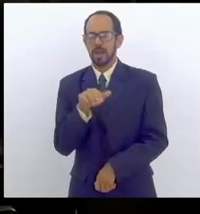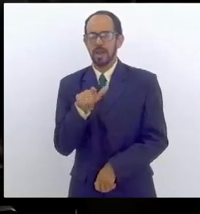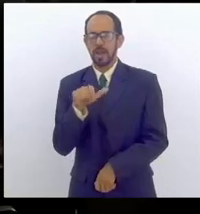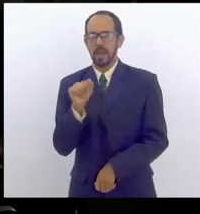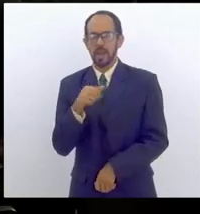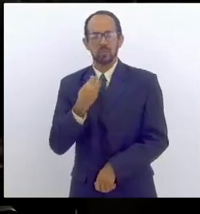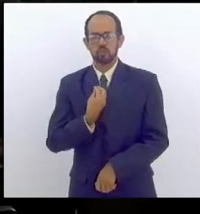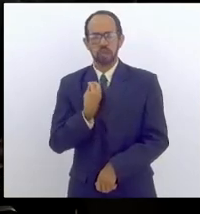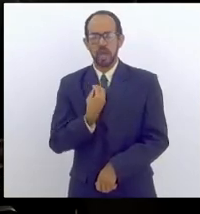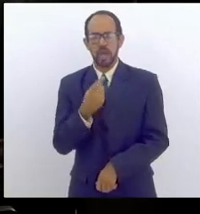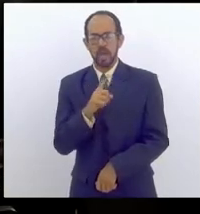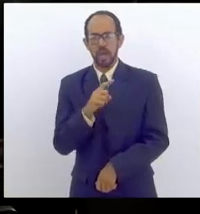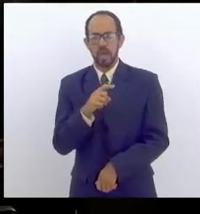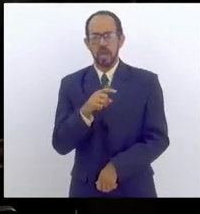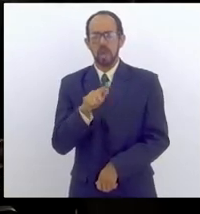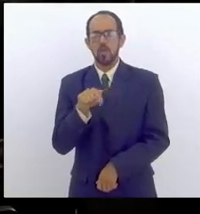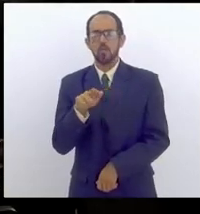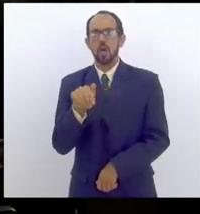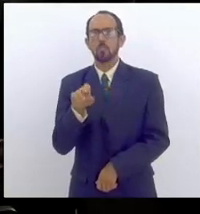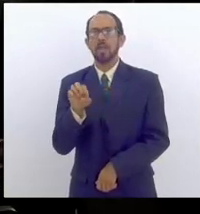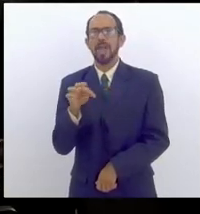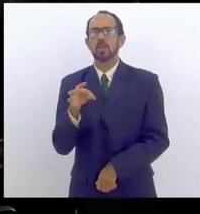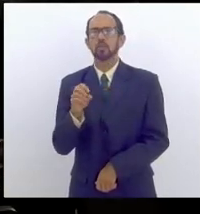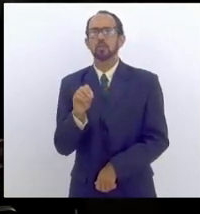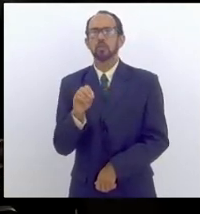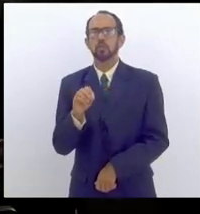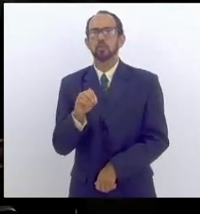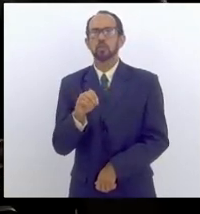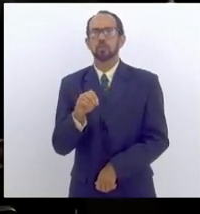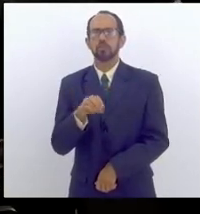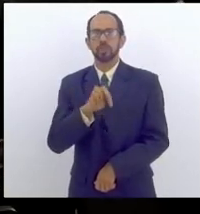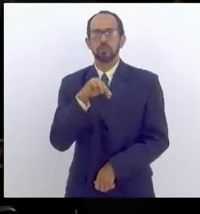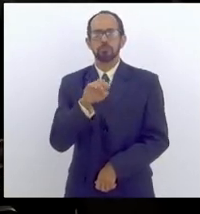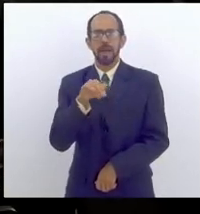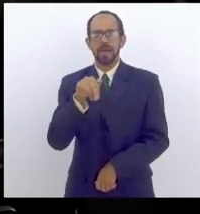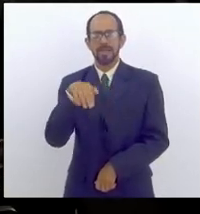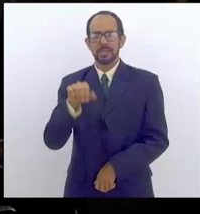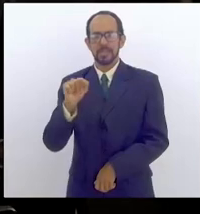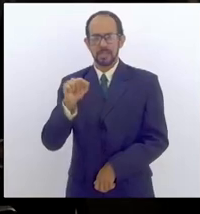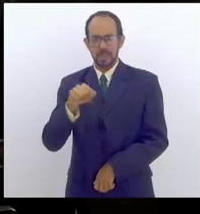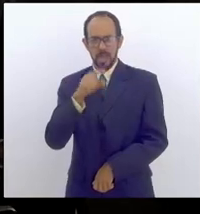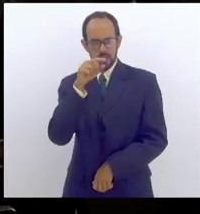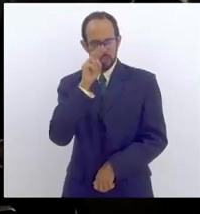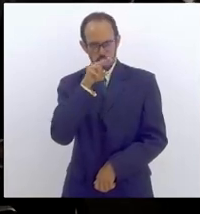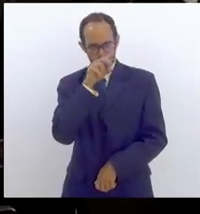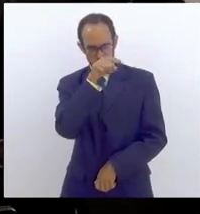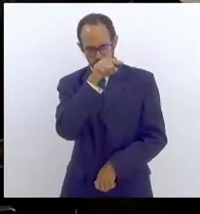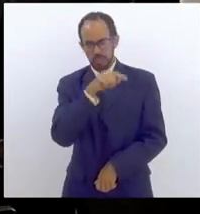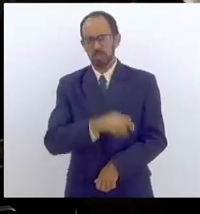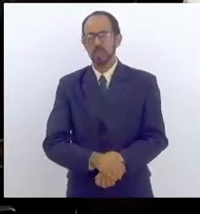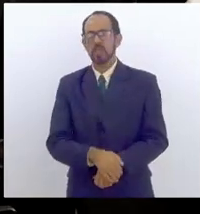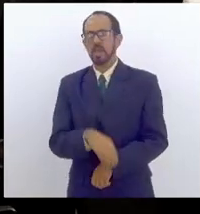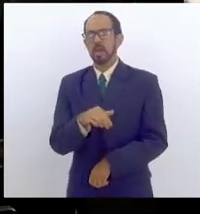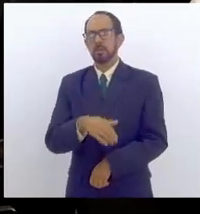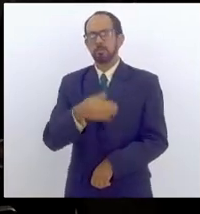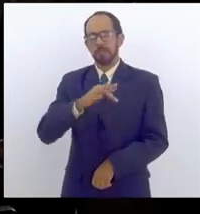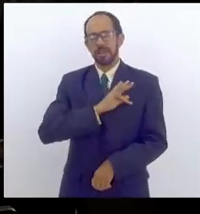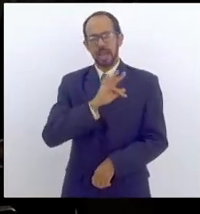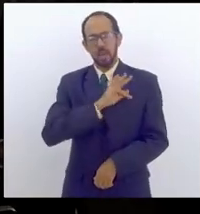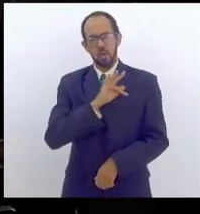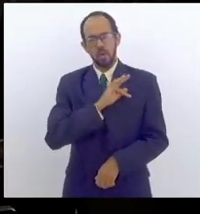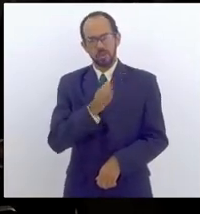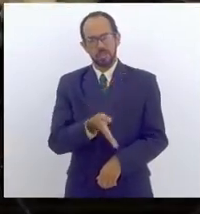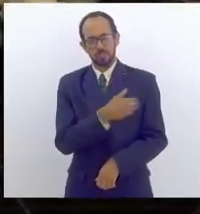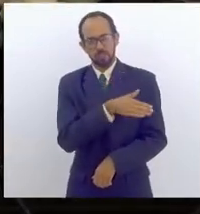Márcio Glauberto, está ali. Marina do MST, presente, já vi Marina. Marta Rocha está aqui do meu